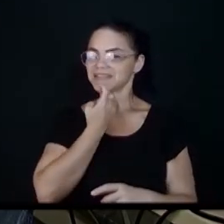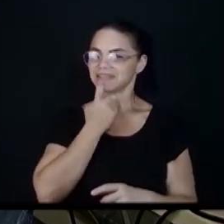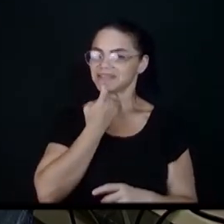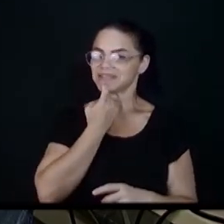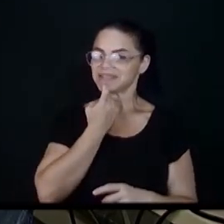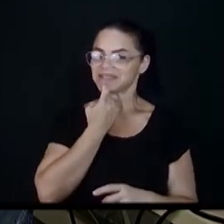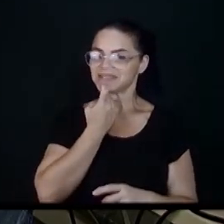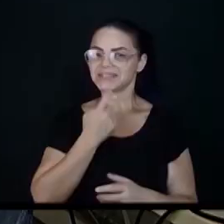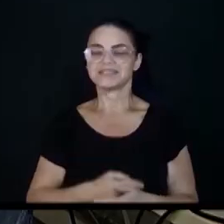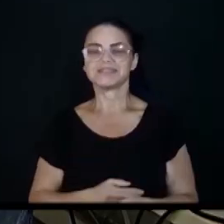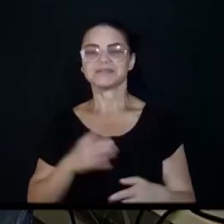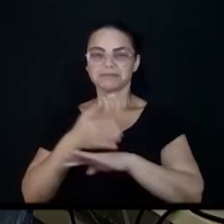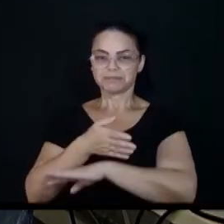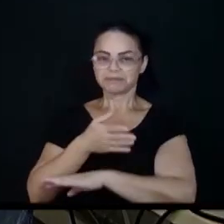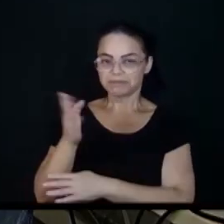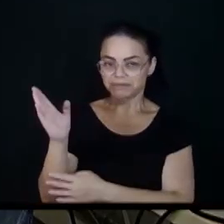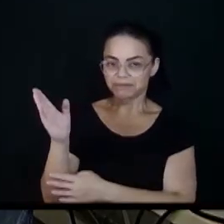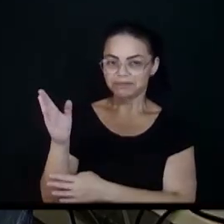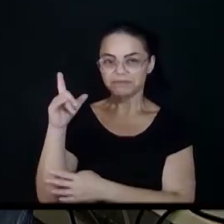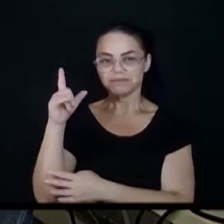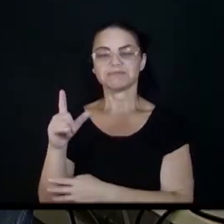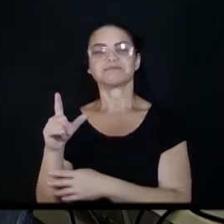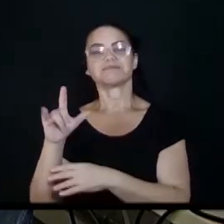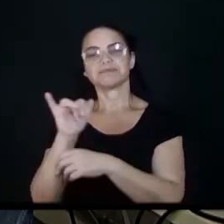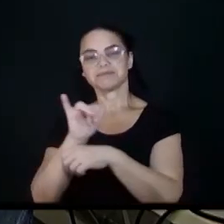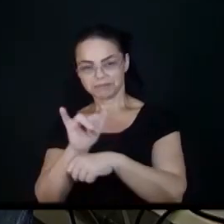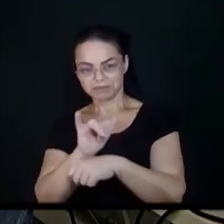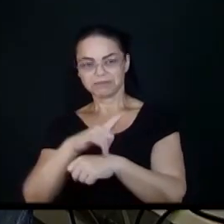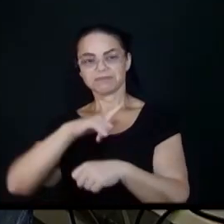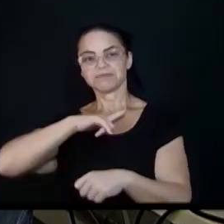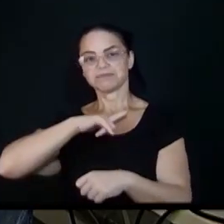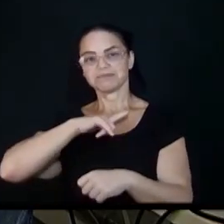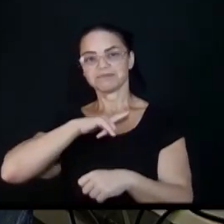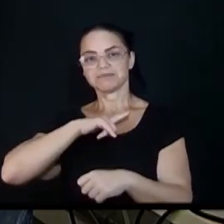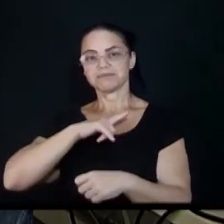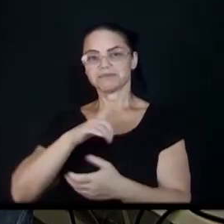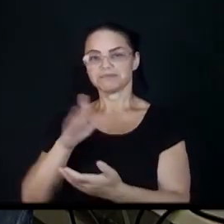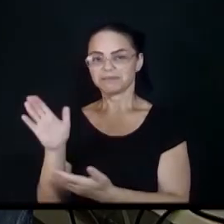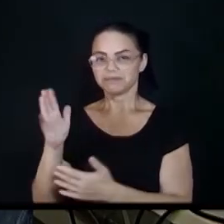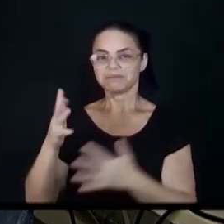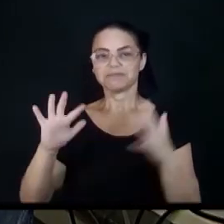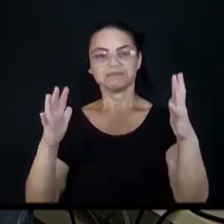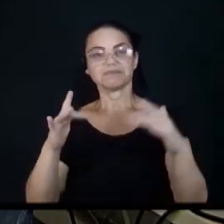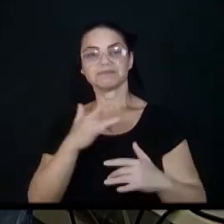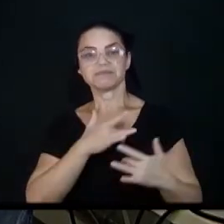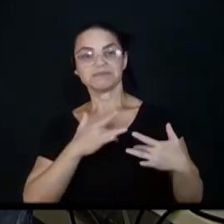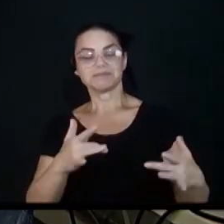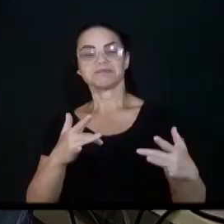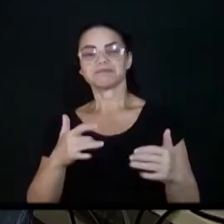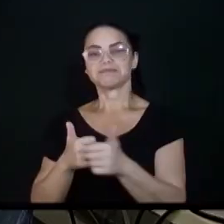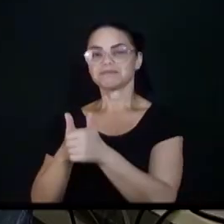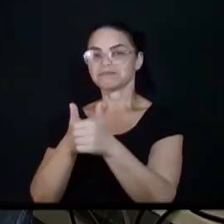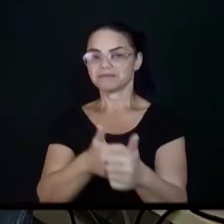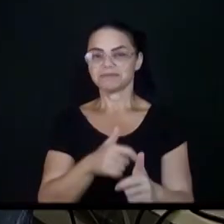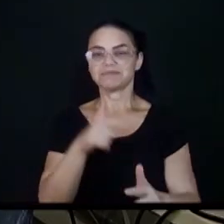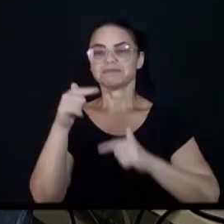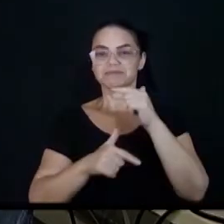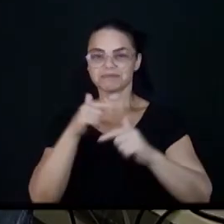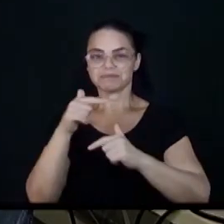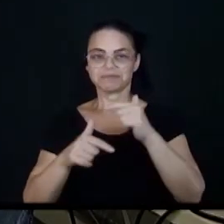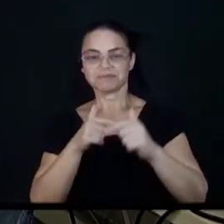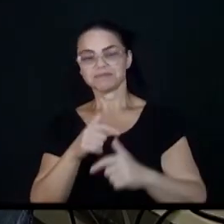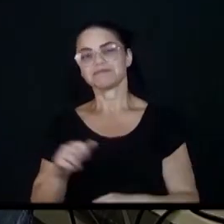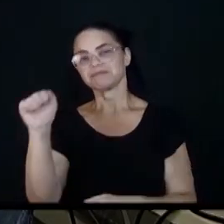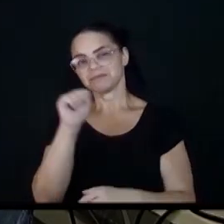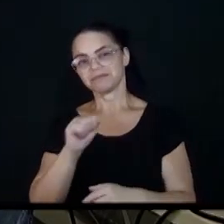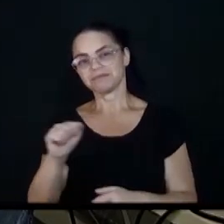lá no YouTube também tem a edição Mãos Solidárias, e pode acompanhar o trabalho da Associação